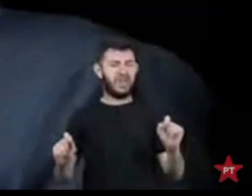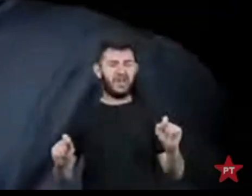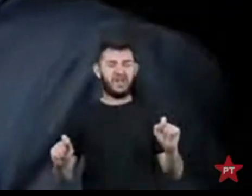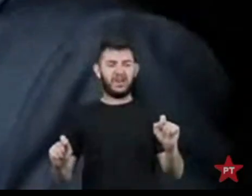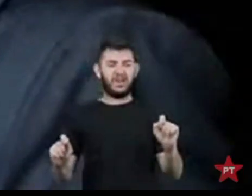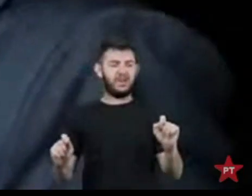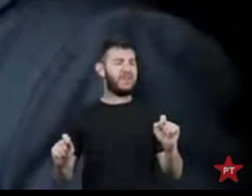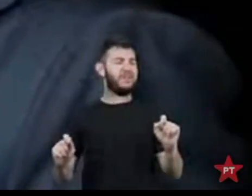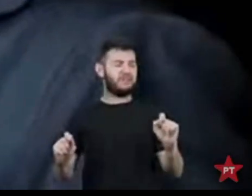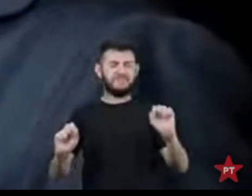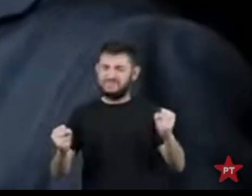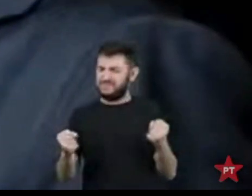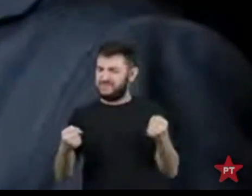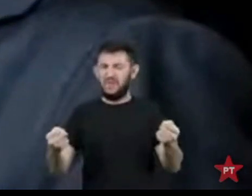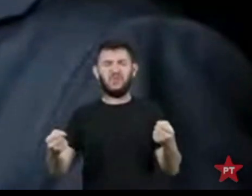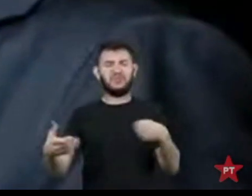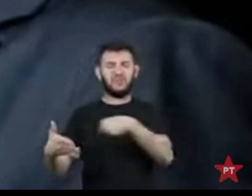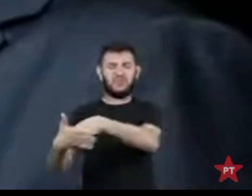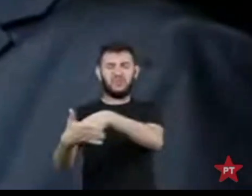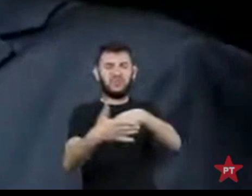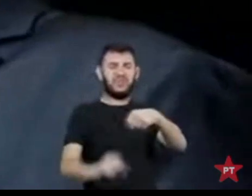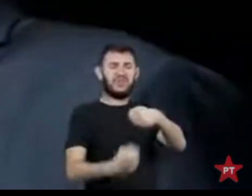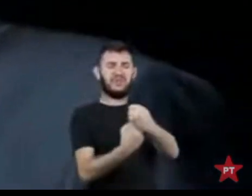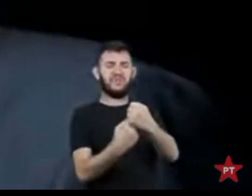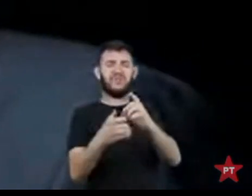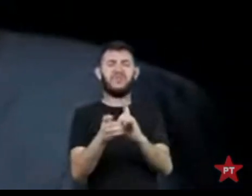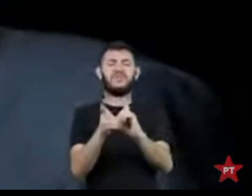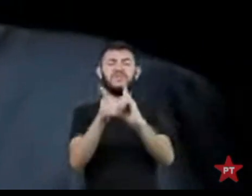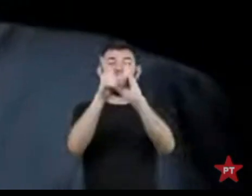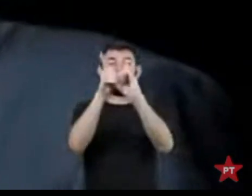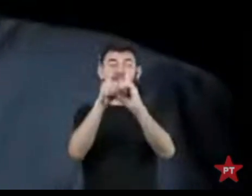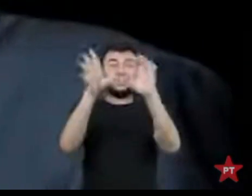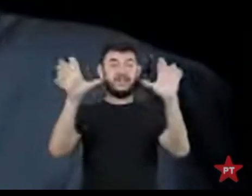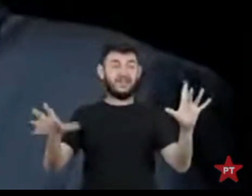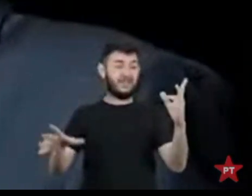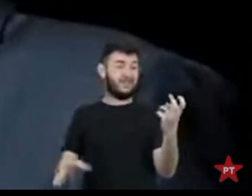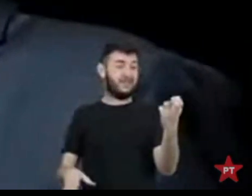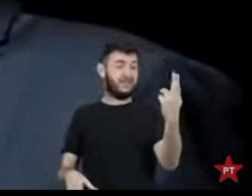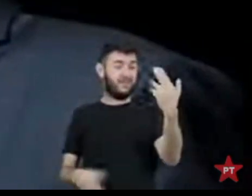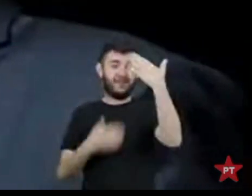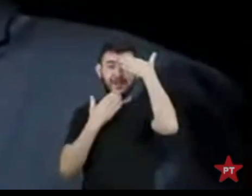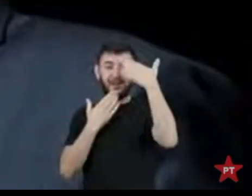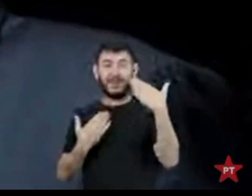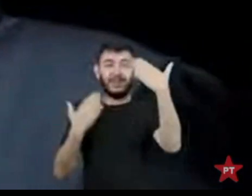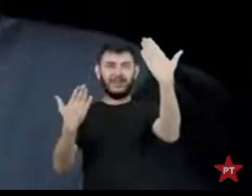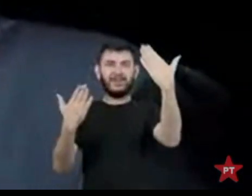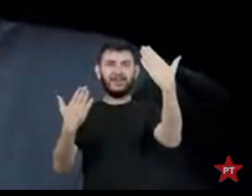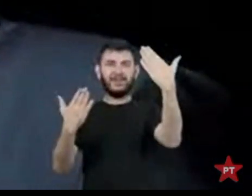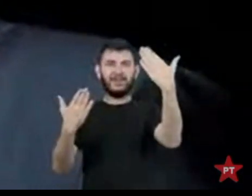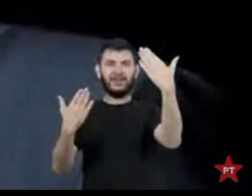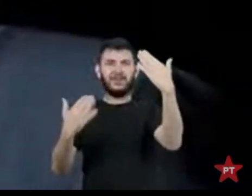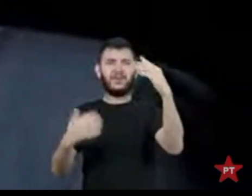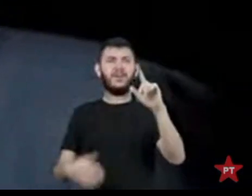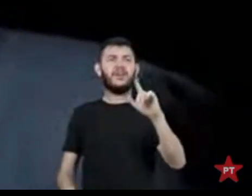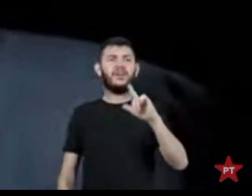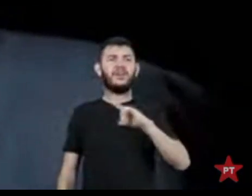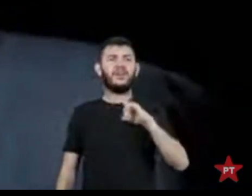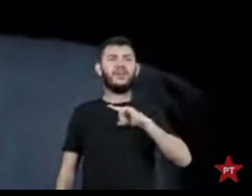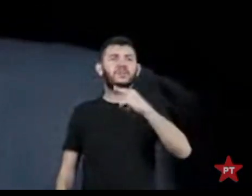Como eu quero agradecer a todos, aquele menino, o Marinho, que veio